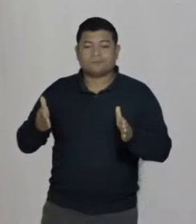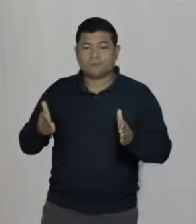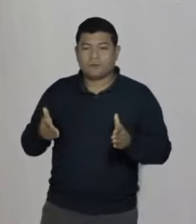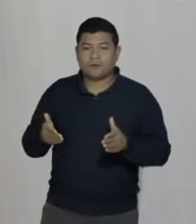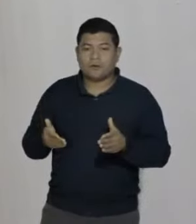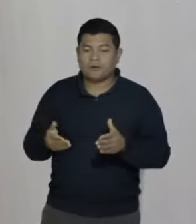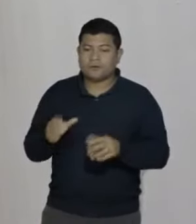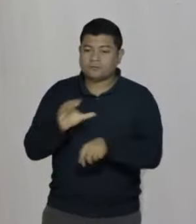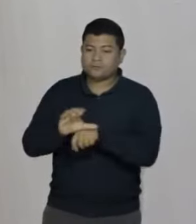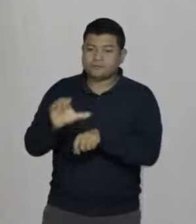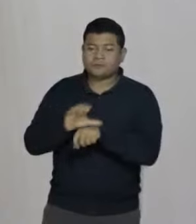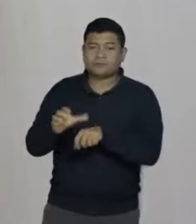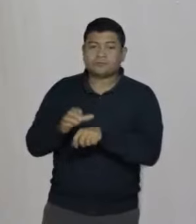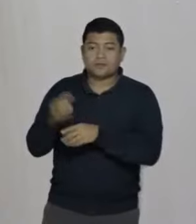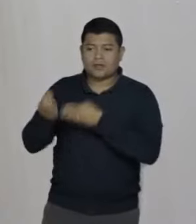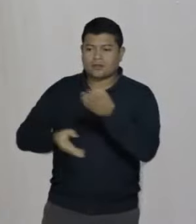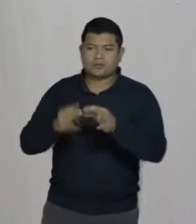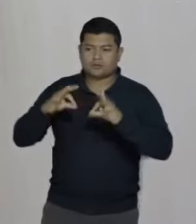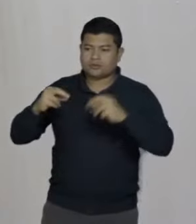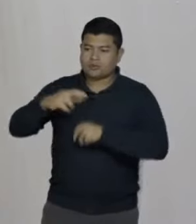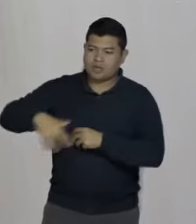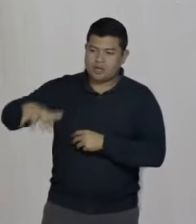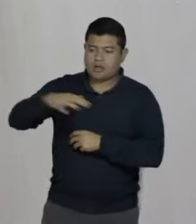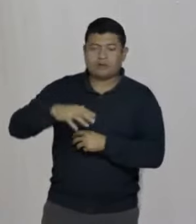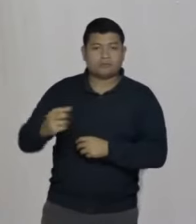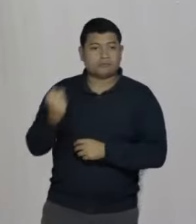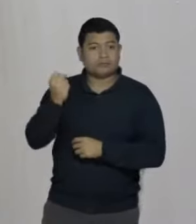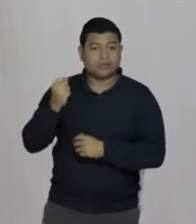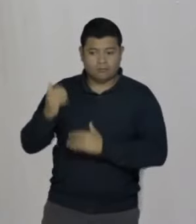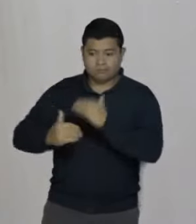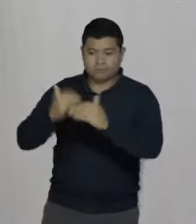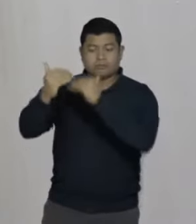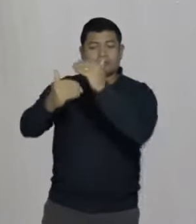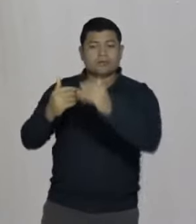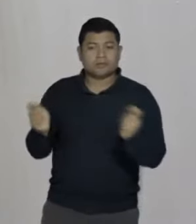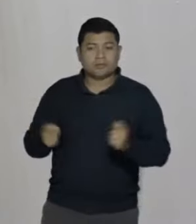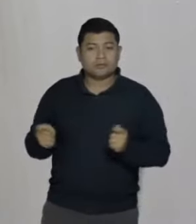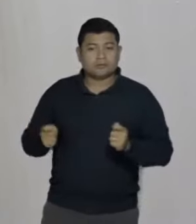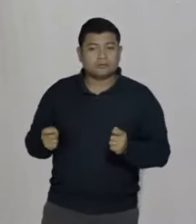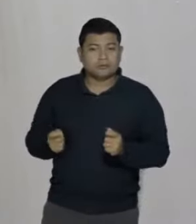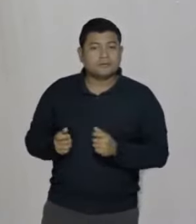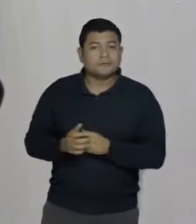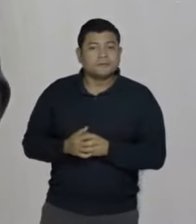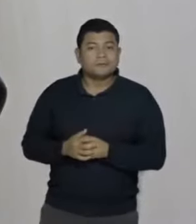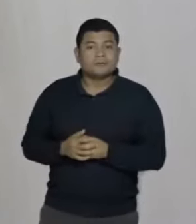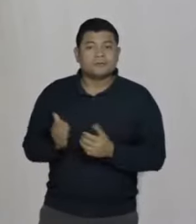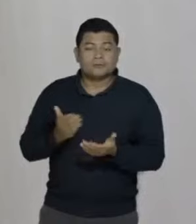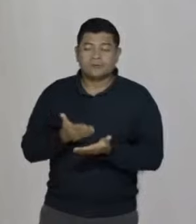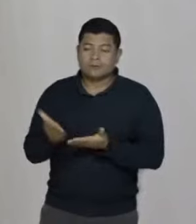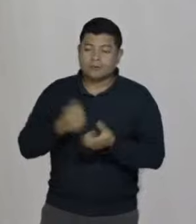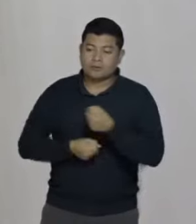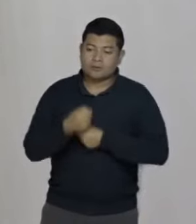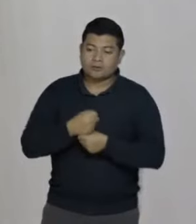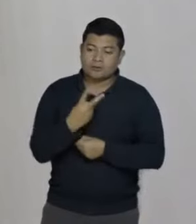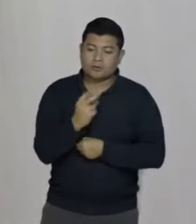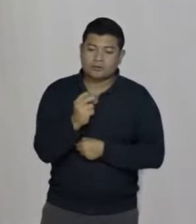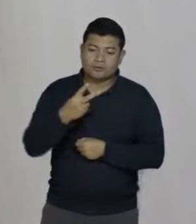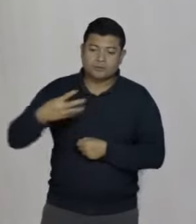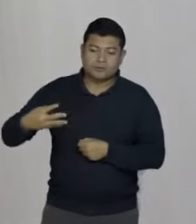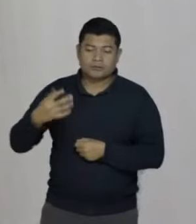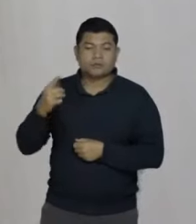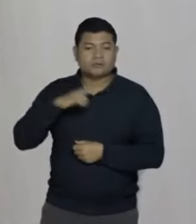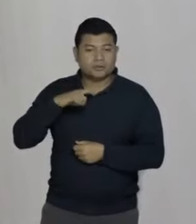região uma região com grande potencial de desenvolvimento agrícola que permita que a partir de 2024 nós tenhamos sim mais